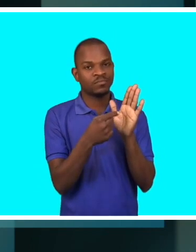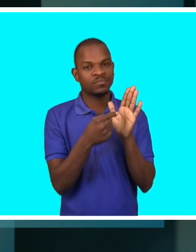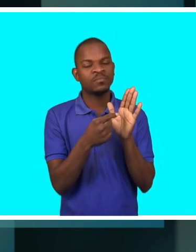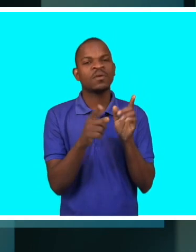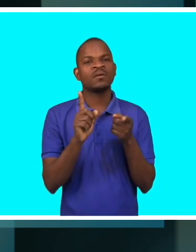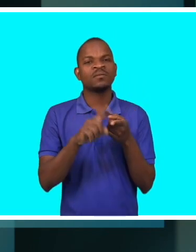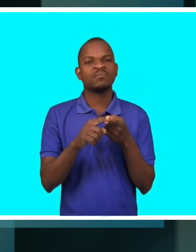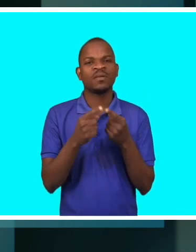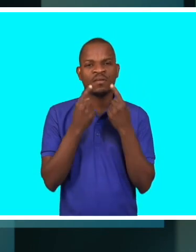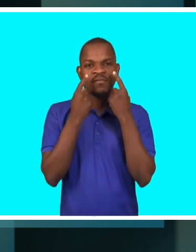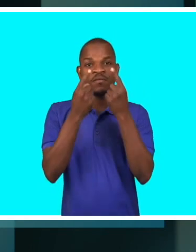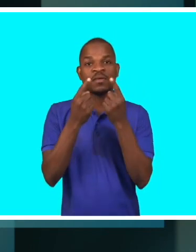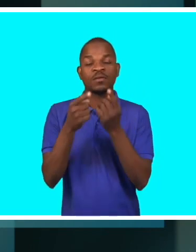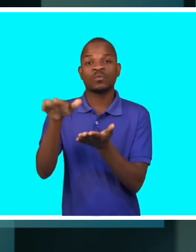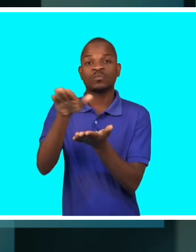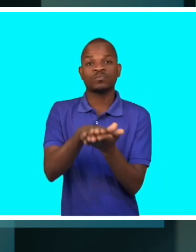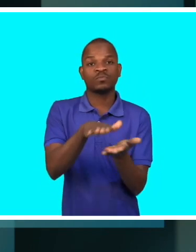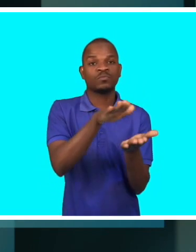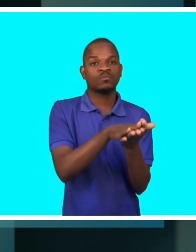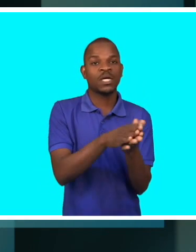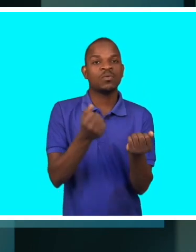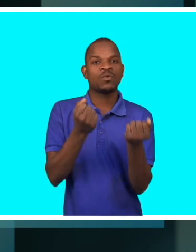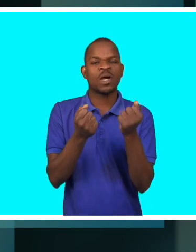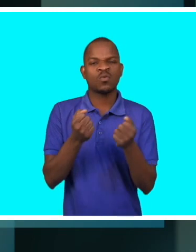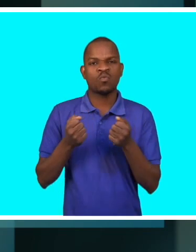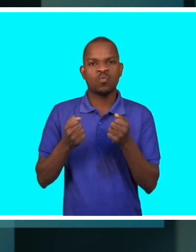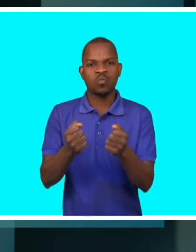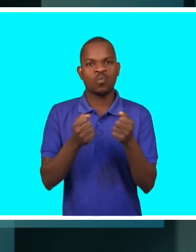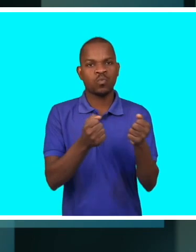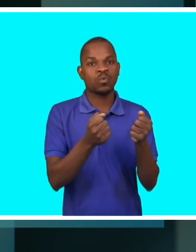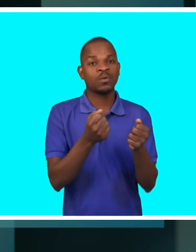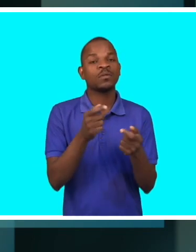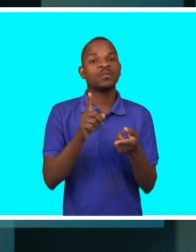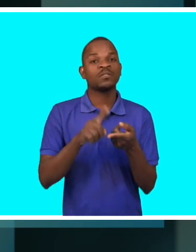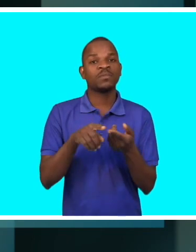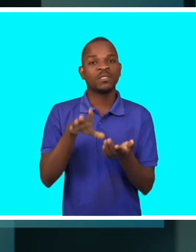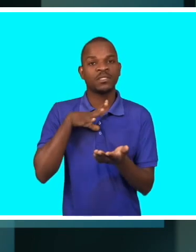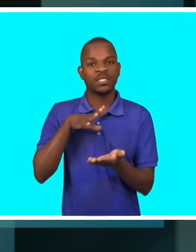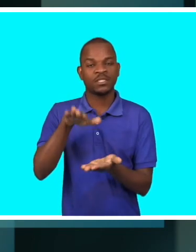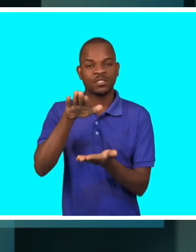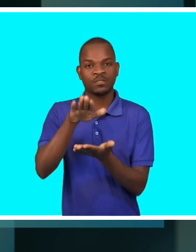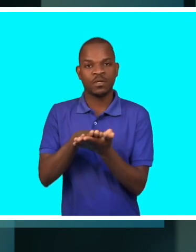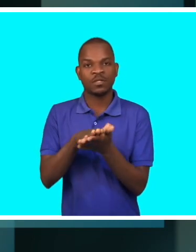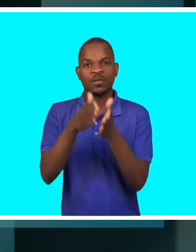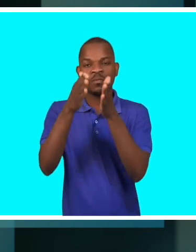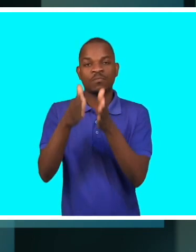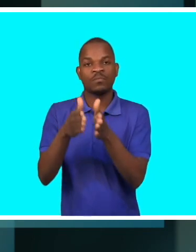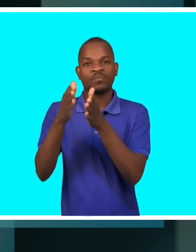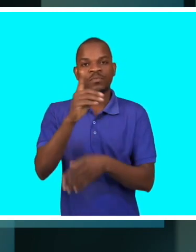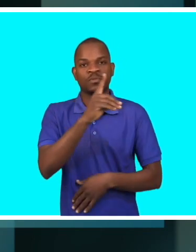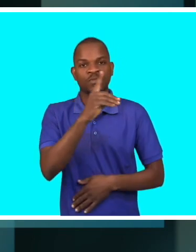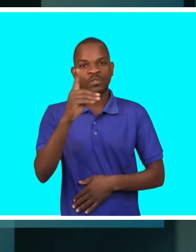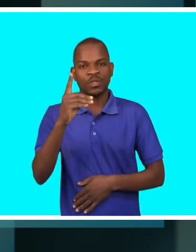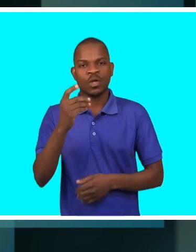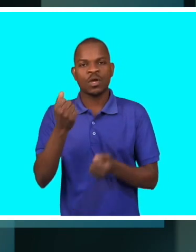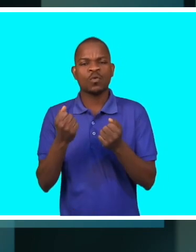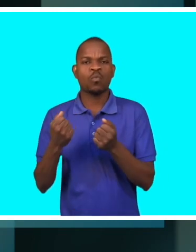decreto, olhando para a área de estacionamento, está estabelecido que há um espaço adequado para as pessoas